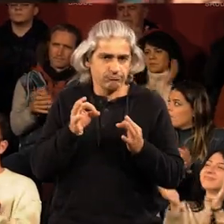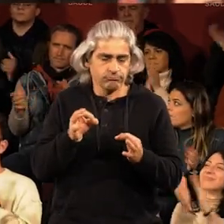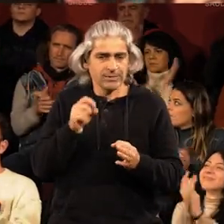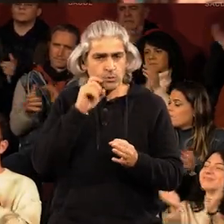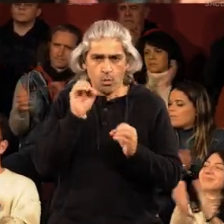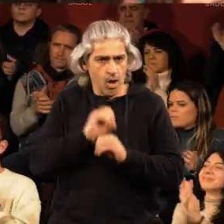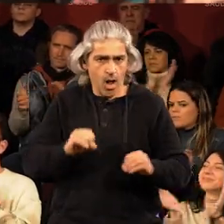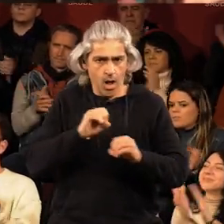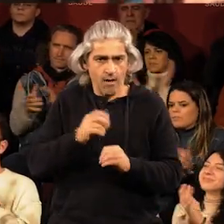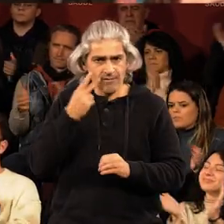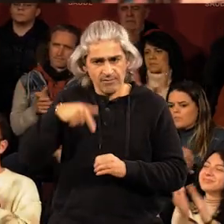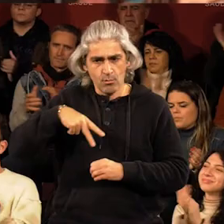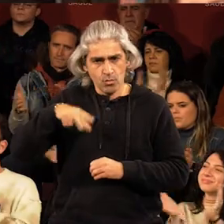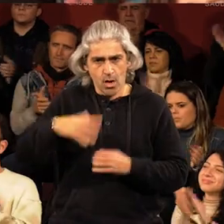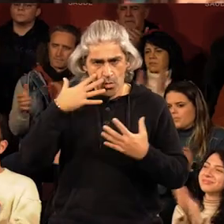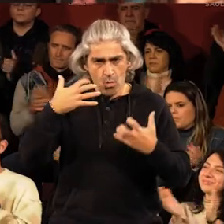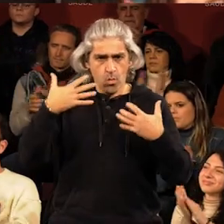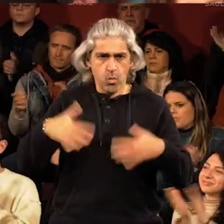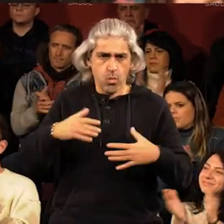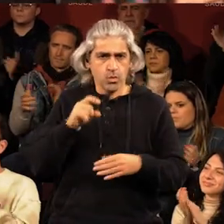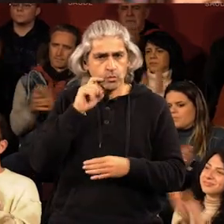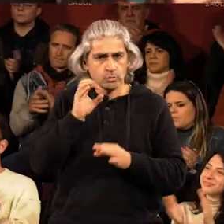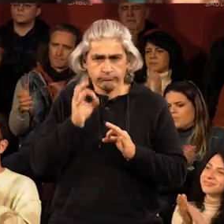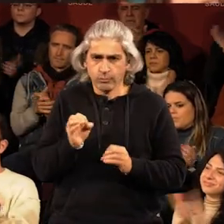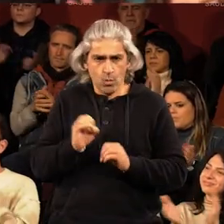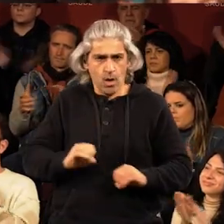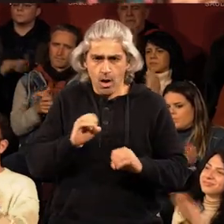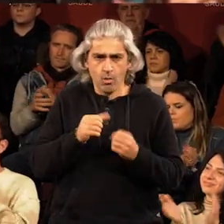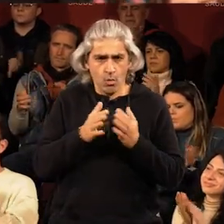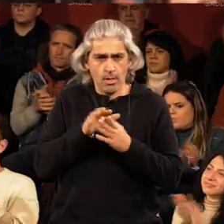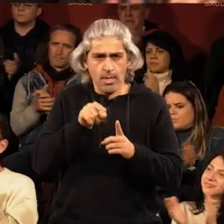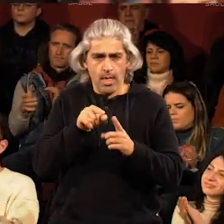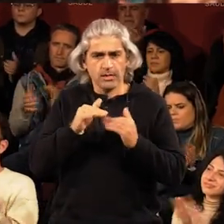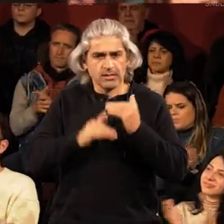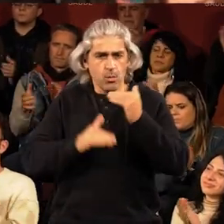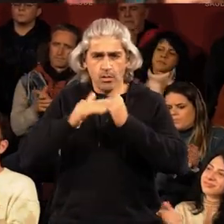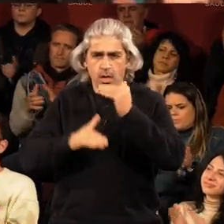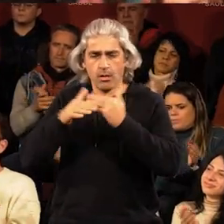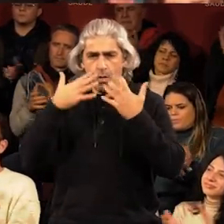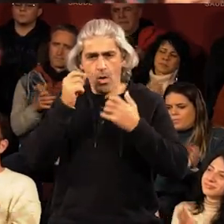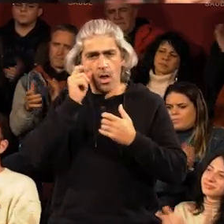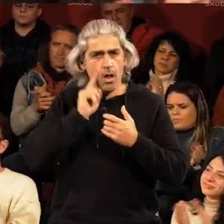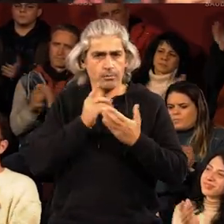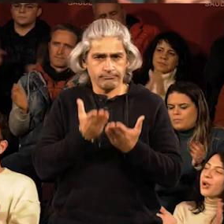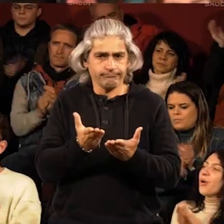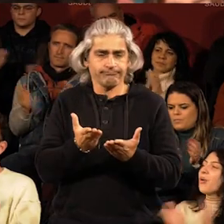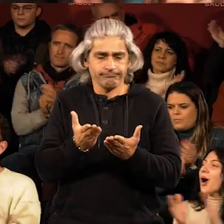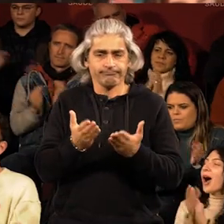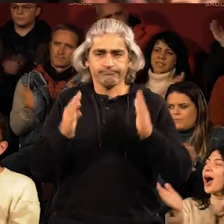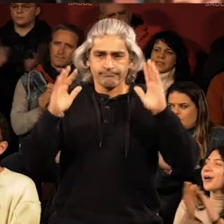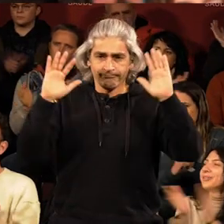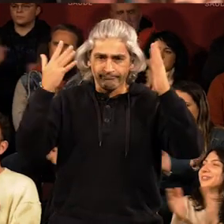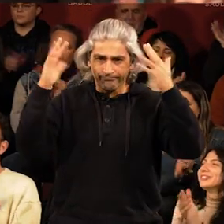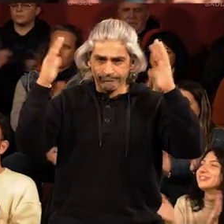insegurança que se vive em Portugal e a maior insegurança de todas é a desigualdade de género